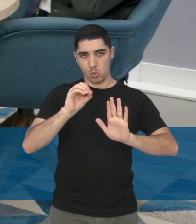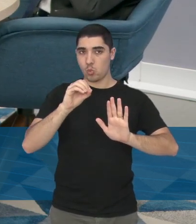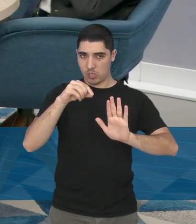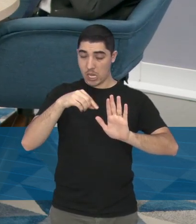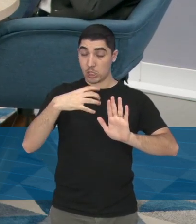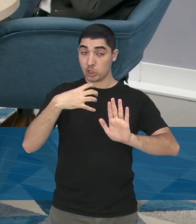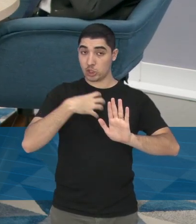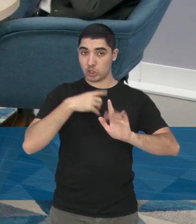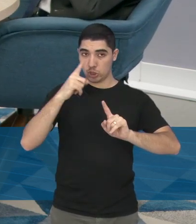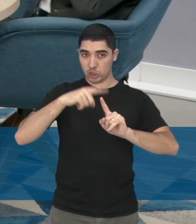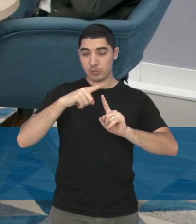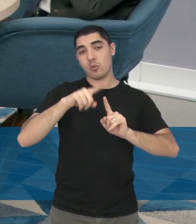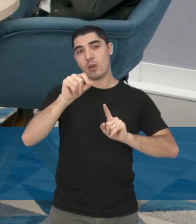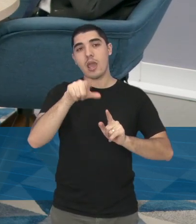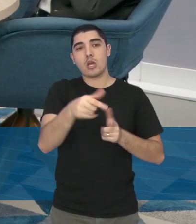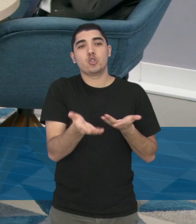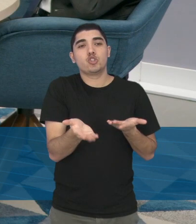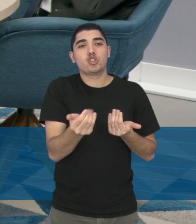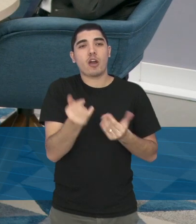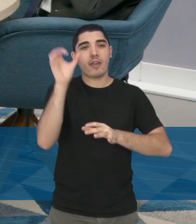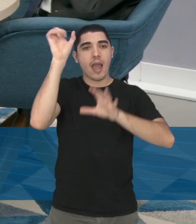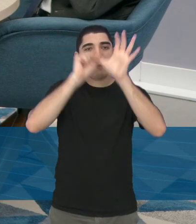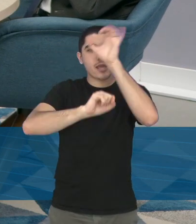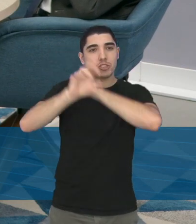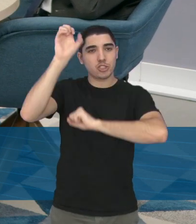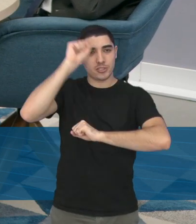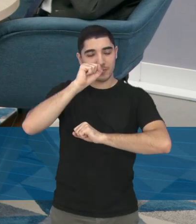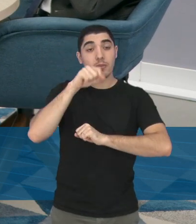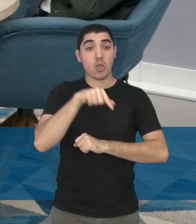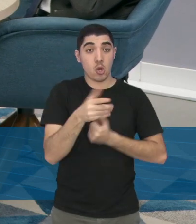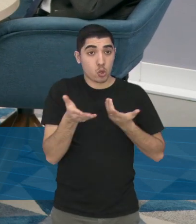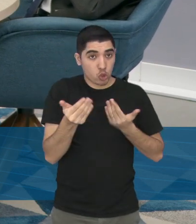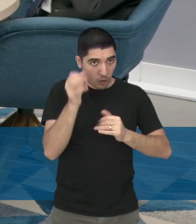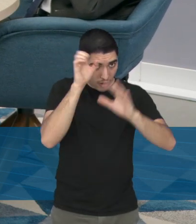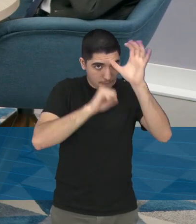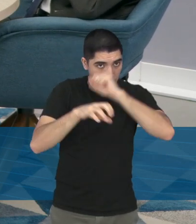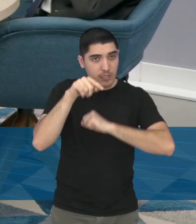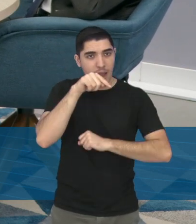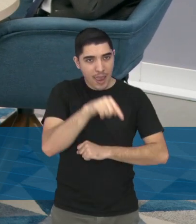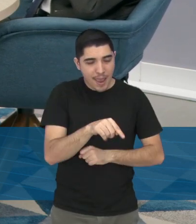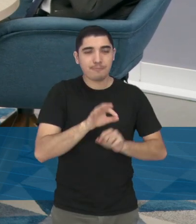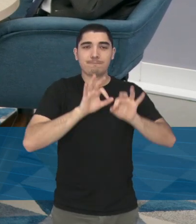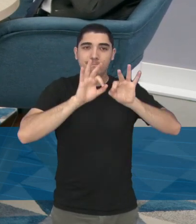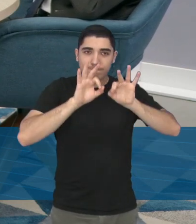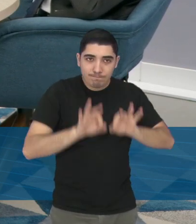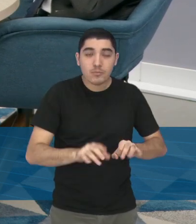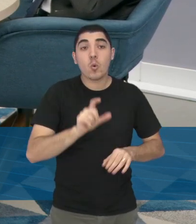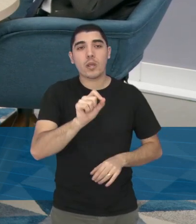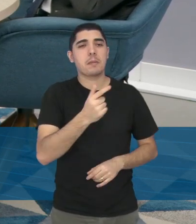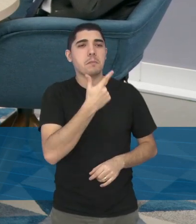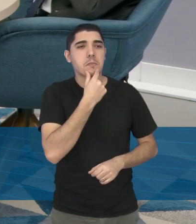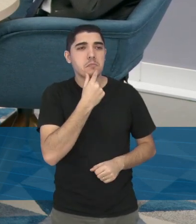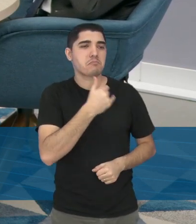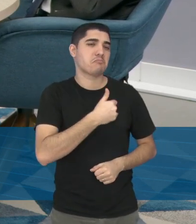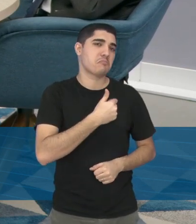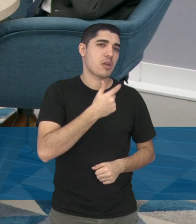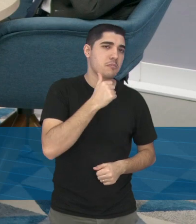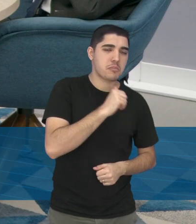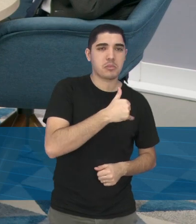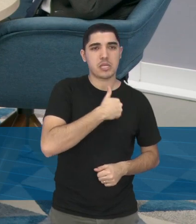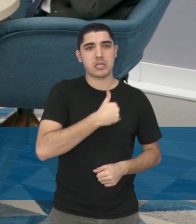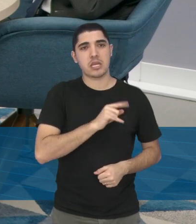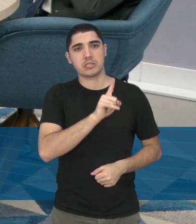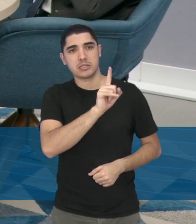bastante coisa a respeito, que é o do jovem aprendiz. Uhum. Que é realmente onde você vai colocar o moleque lá de 16 anos